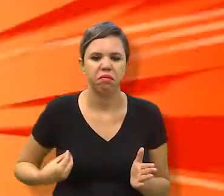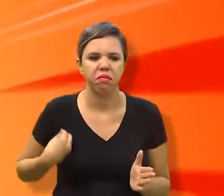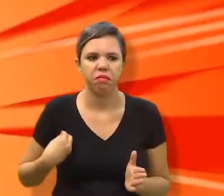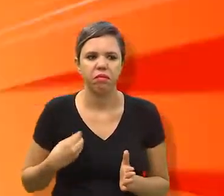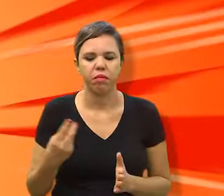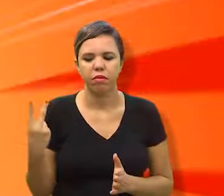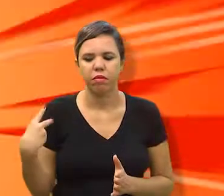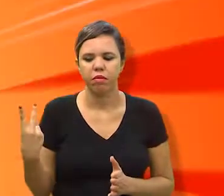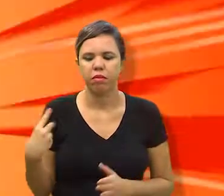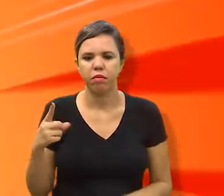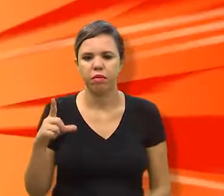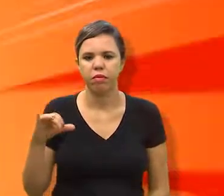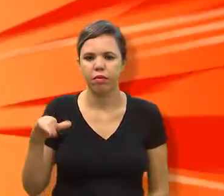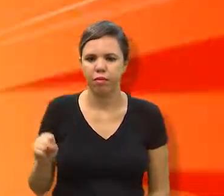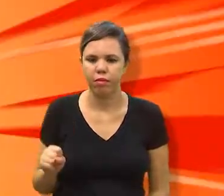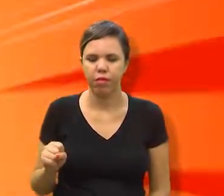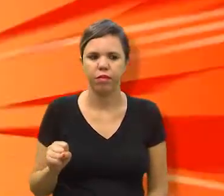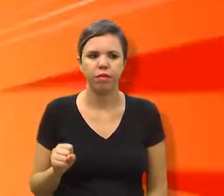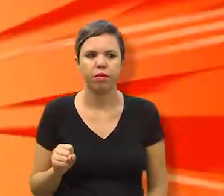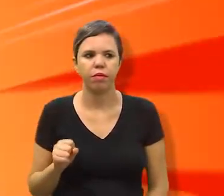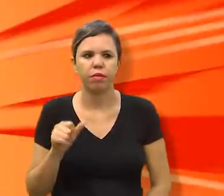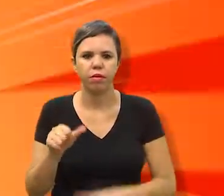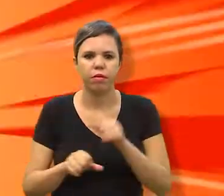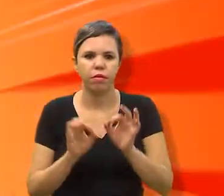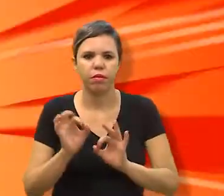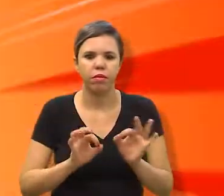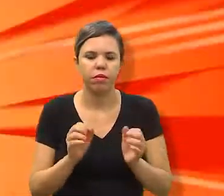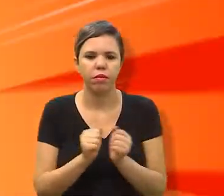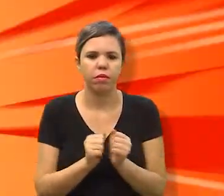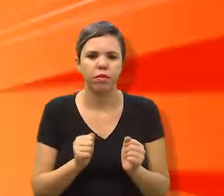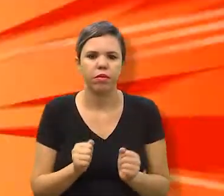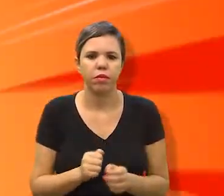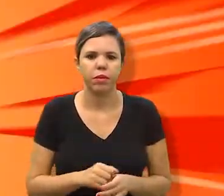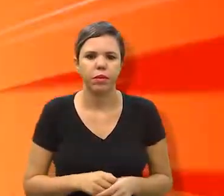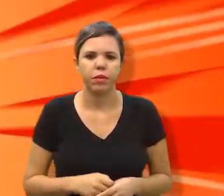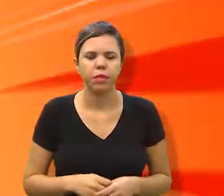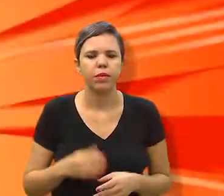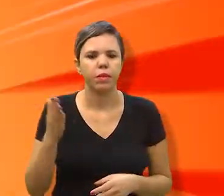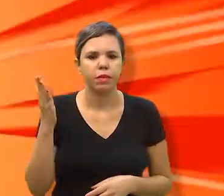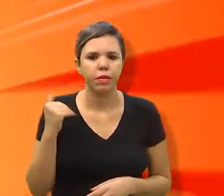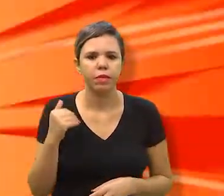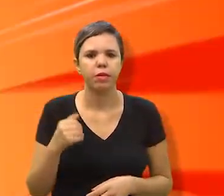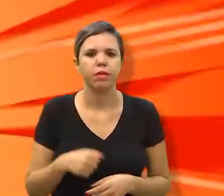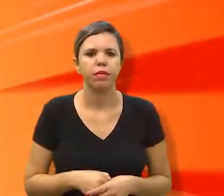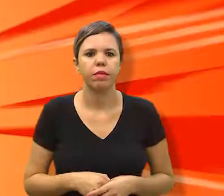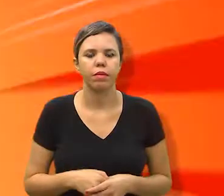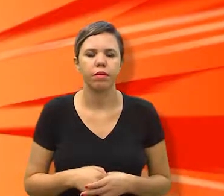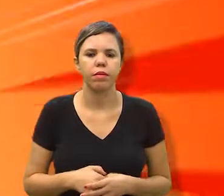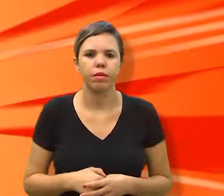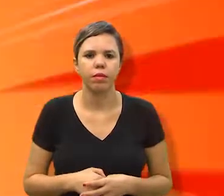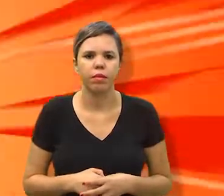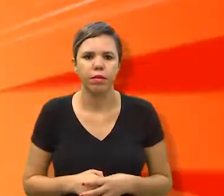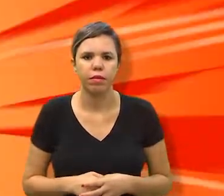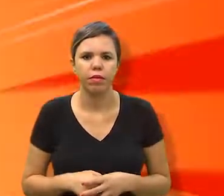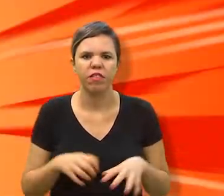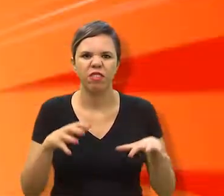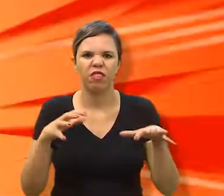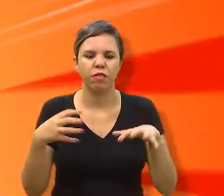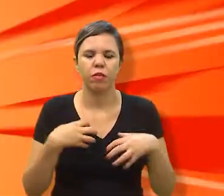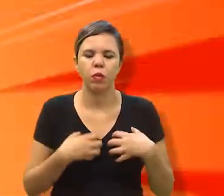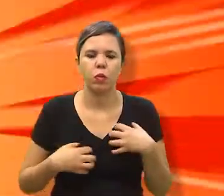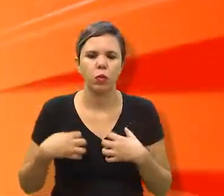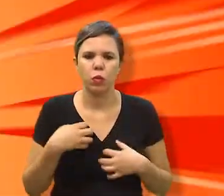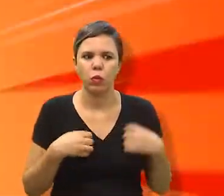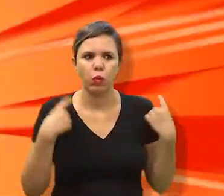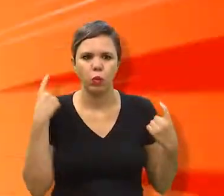o Lucas, por a gente ter construído esse universo, esse roteiro juntos, a gente sabe quais são os monstros dessas pessoas, quais são os